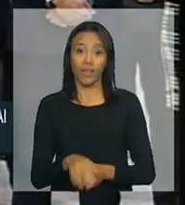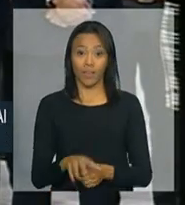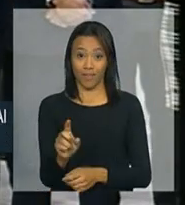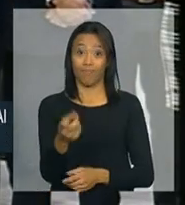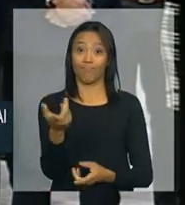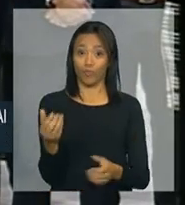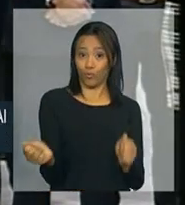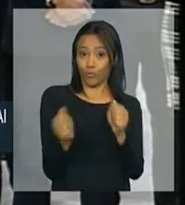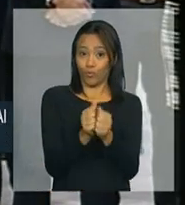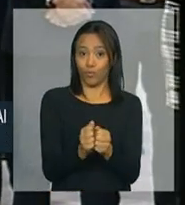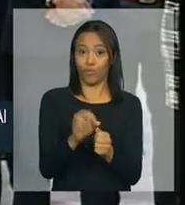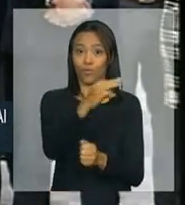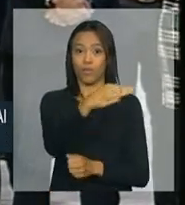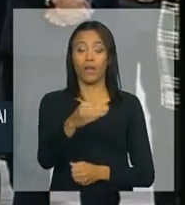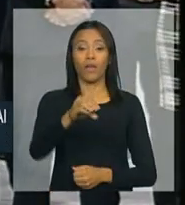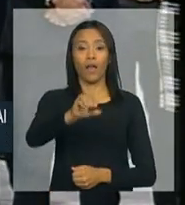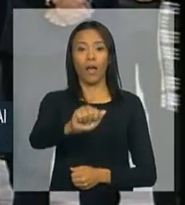Rebelo,